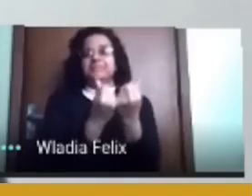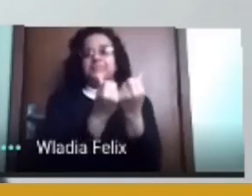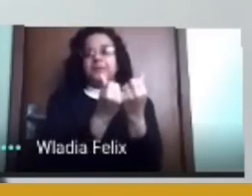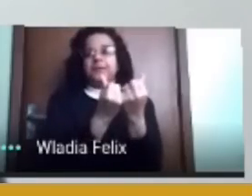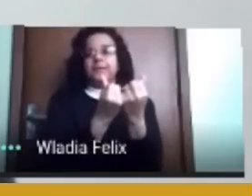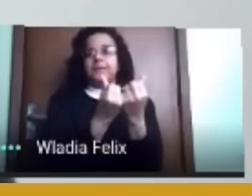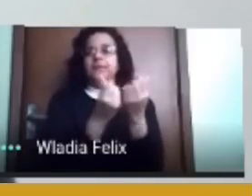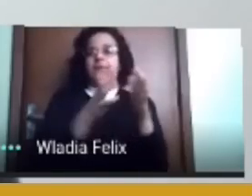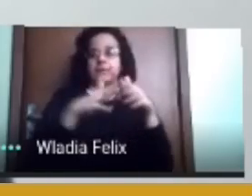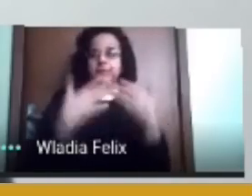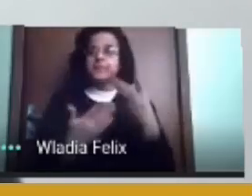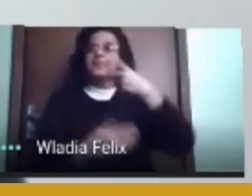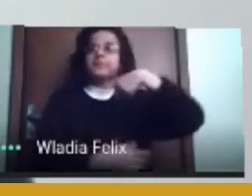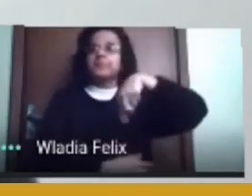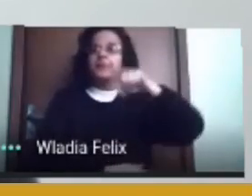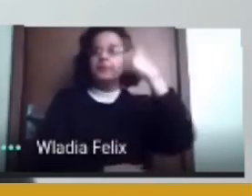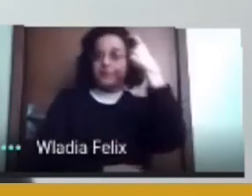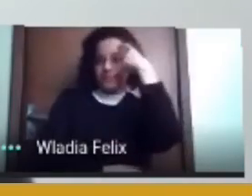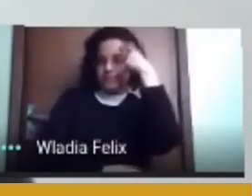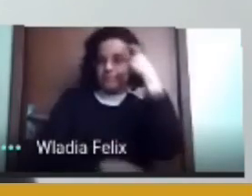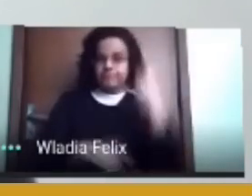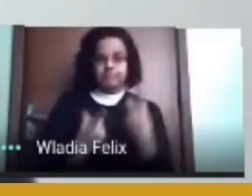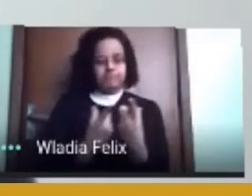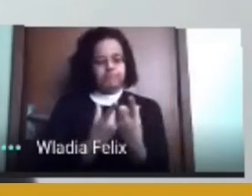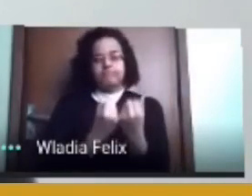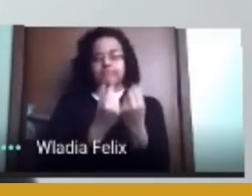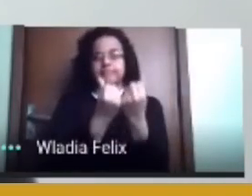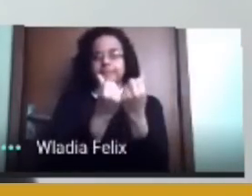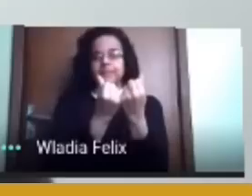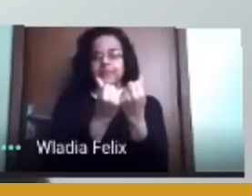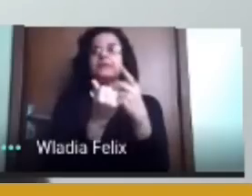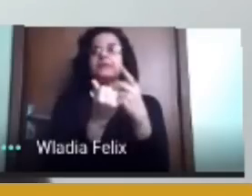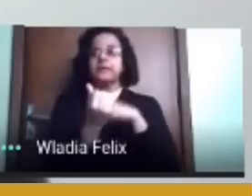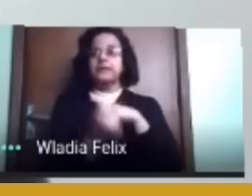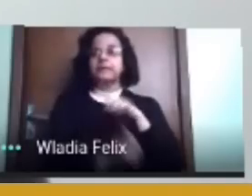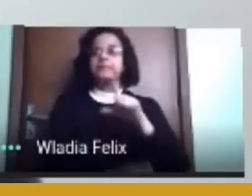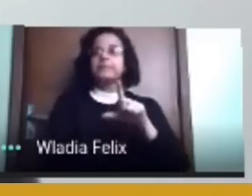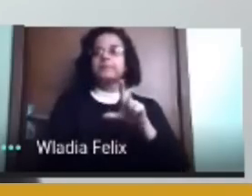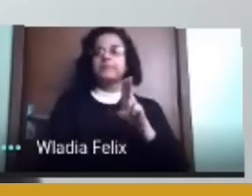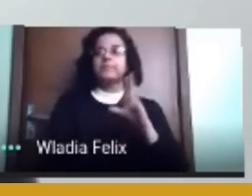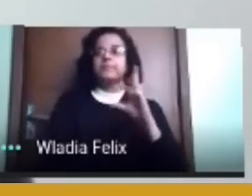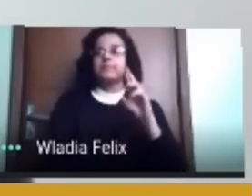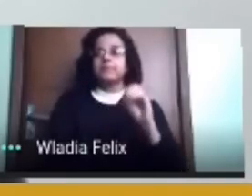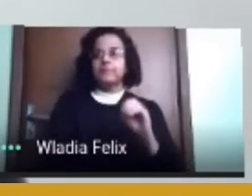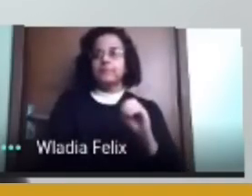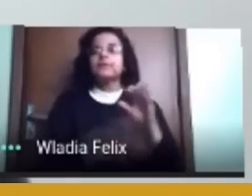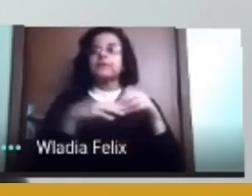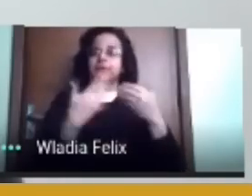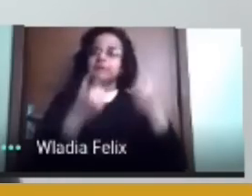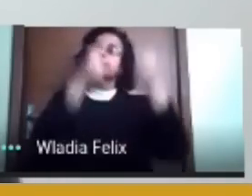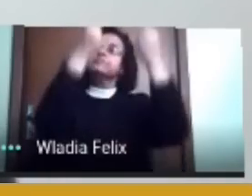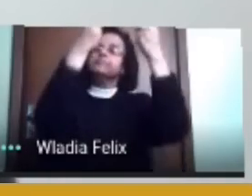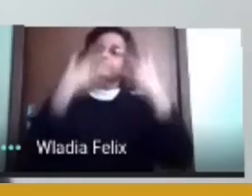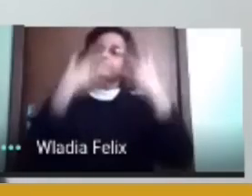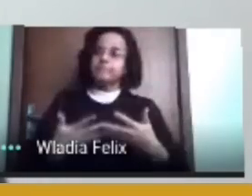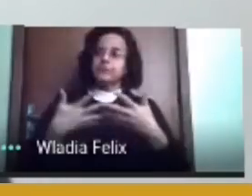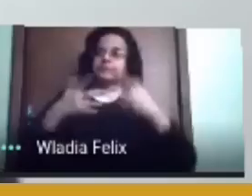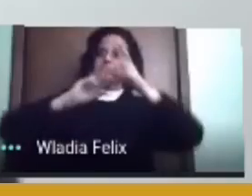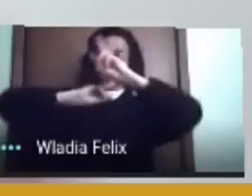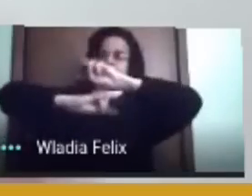monetário, nesse aspecto do lucro, nós estamos falando em exploração sexual. Então, qual que é a